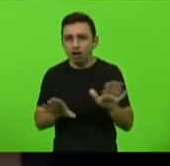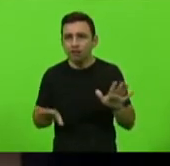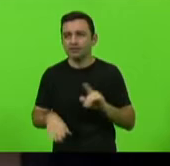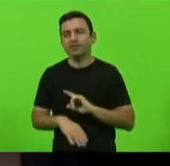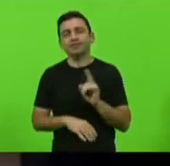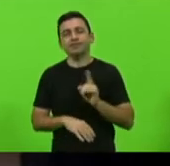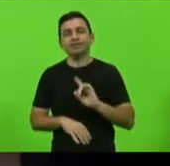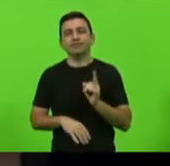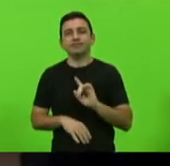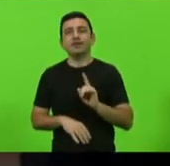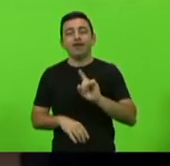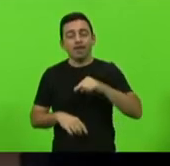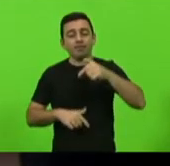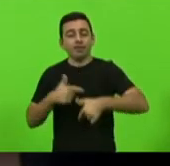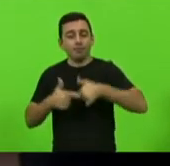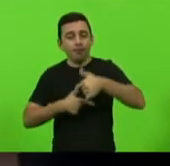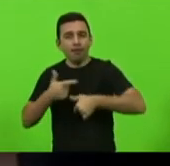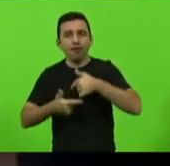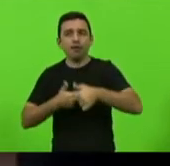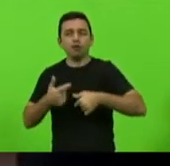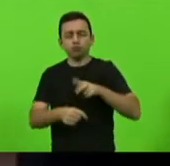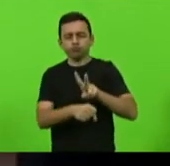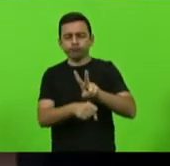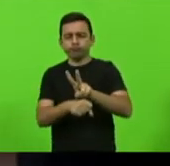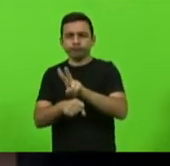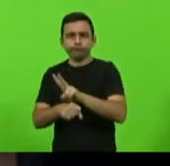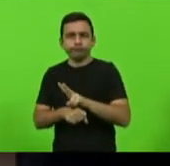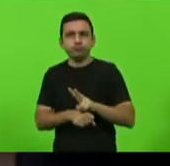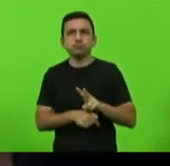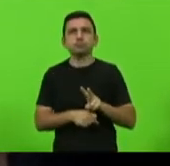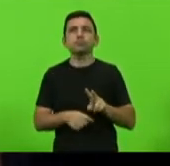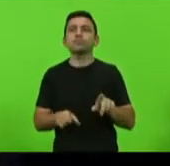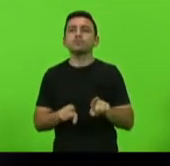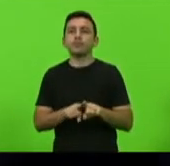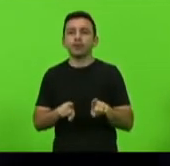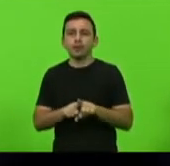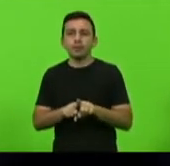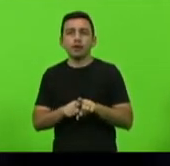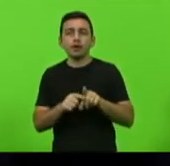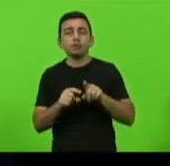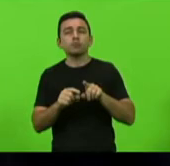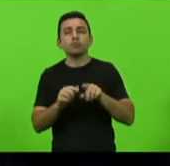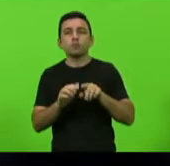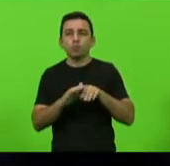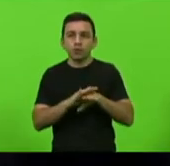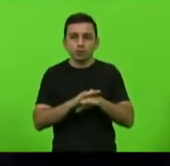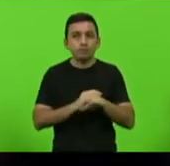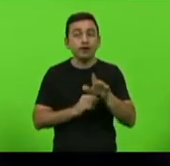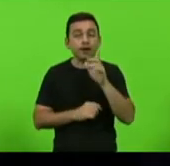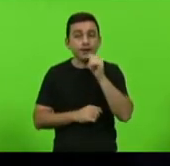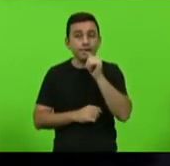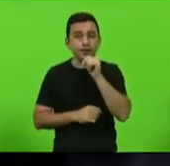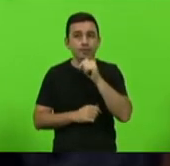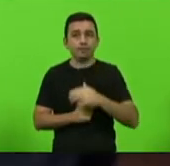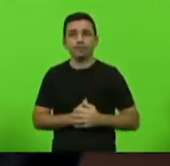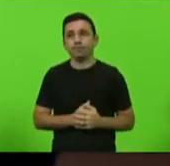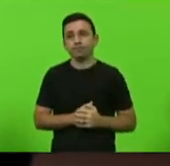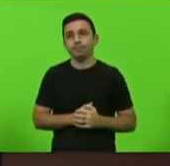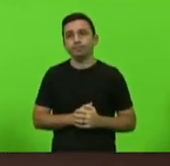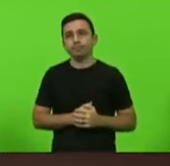principalmente, a cultura de preservar e também de resguardar à água. Com a